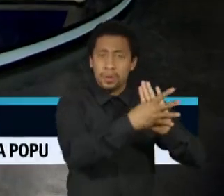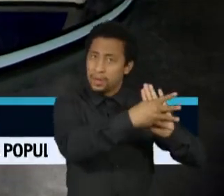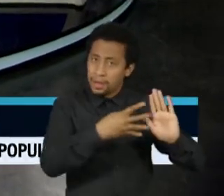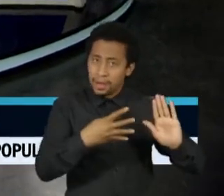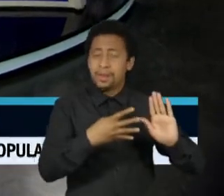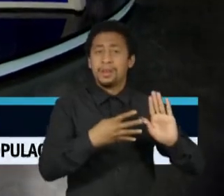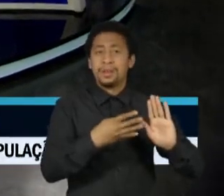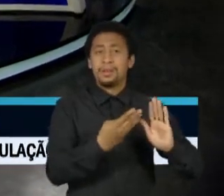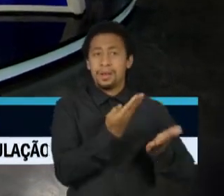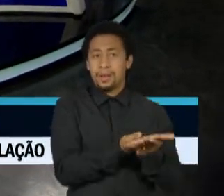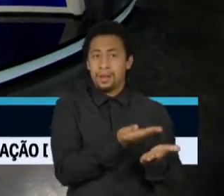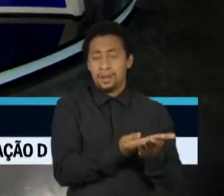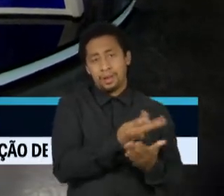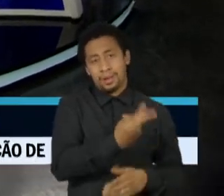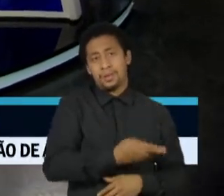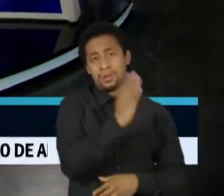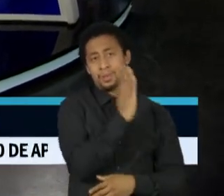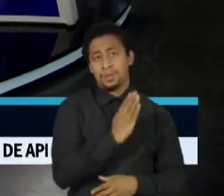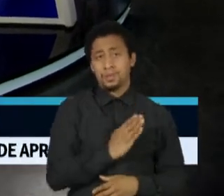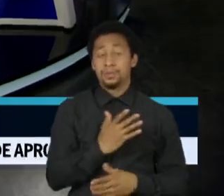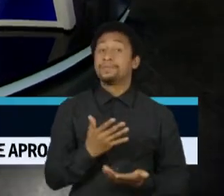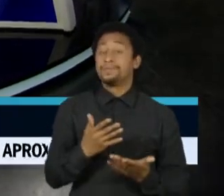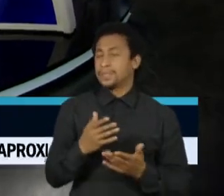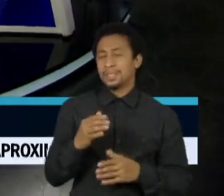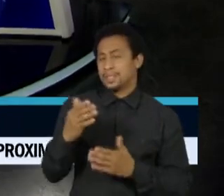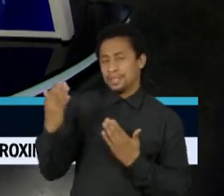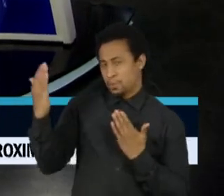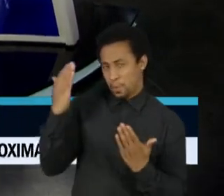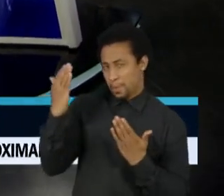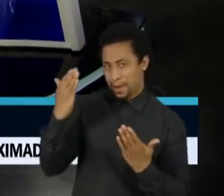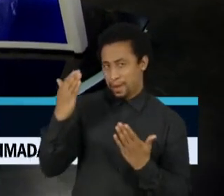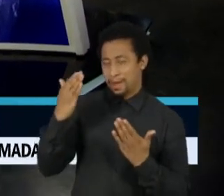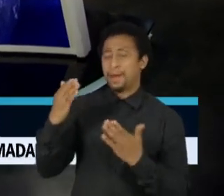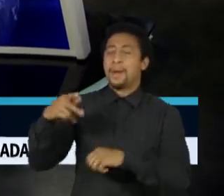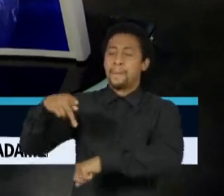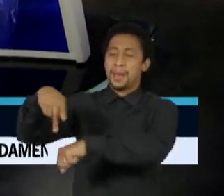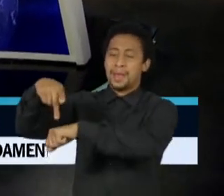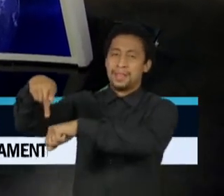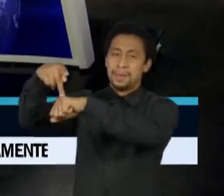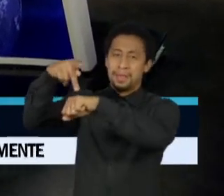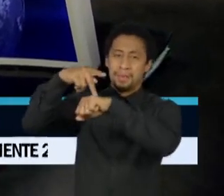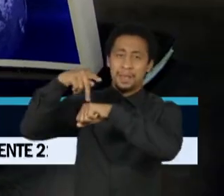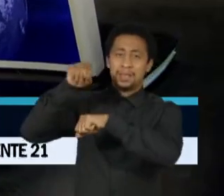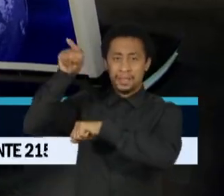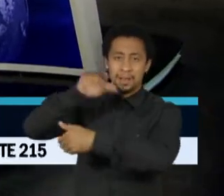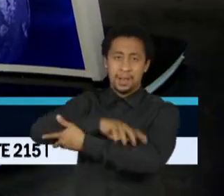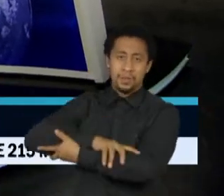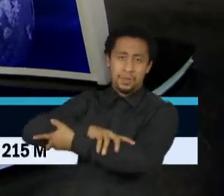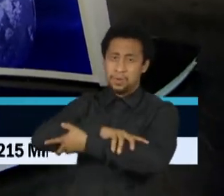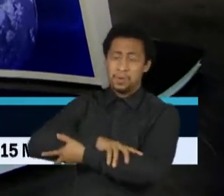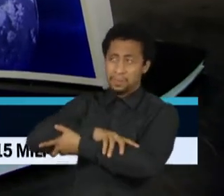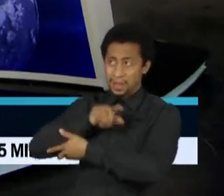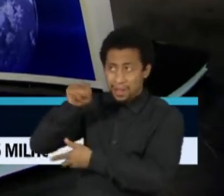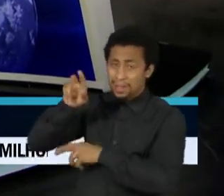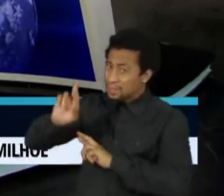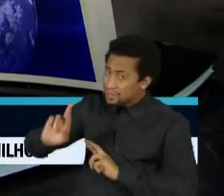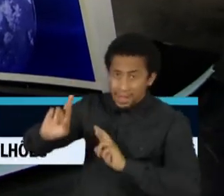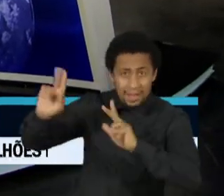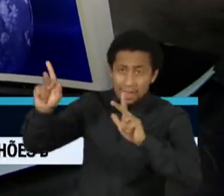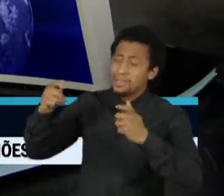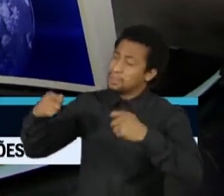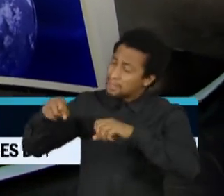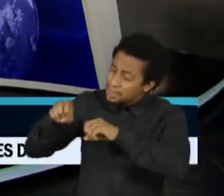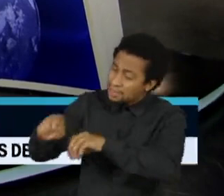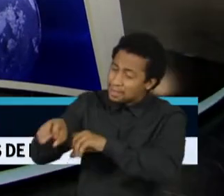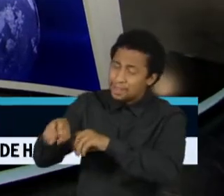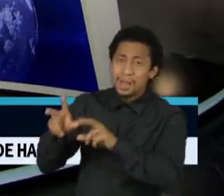Isso não acontece, como em outros países na União Europeia, por exemplo. Então, eu acho que uma das melhores formas de fazermos isso é cobrar